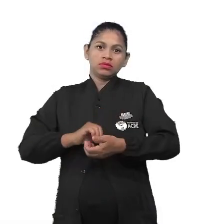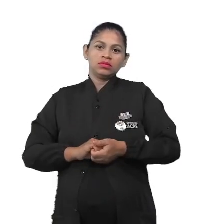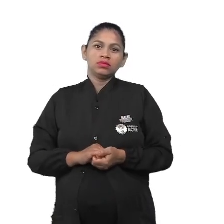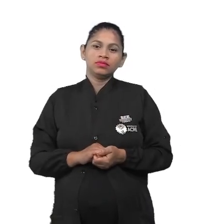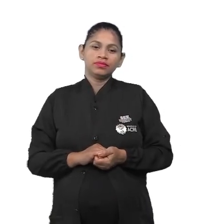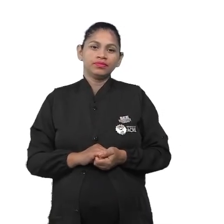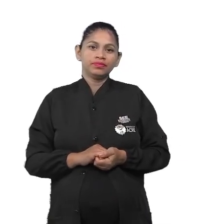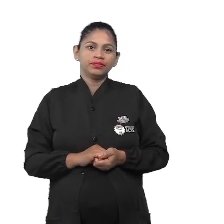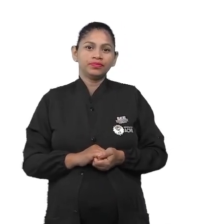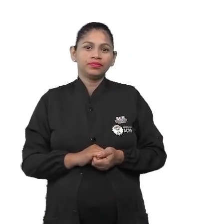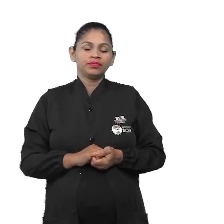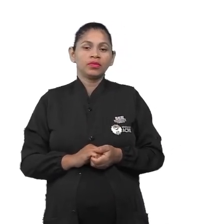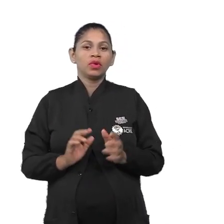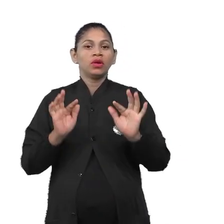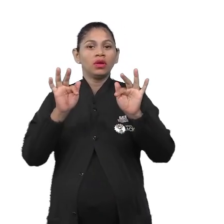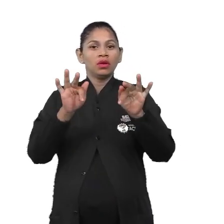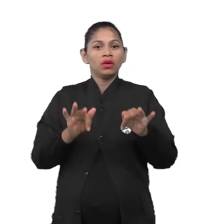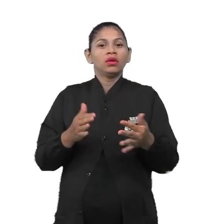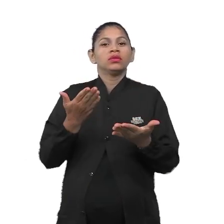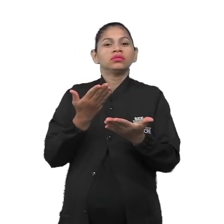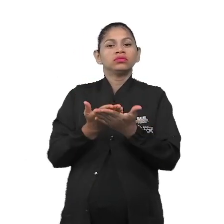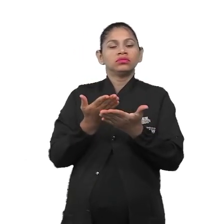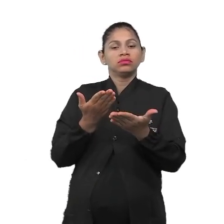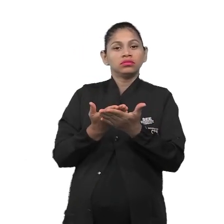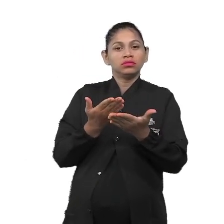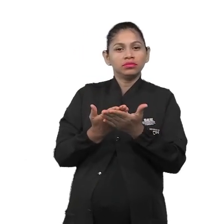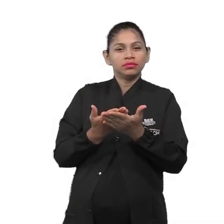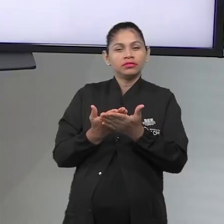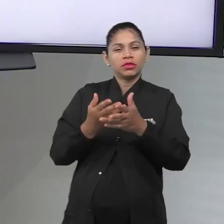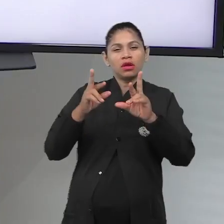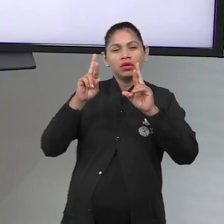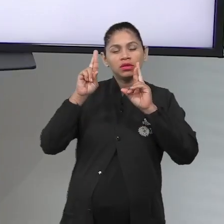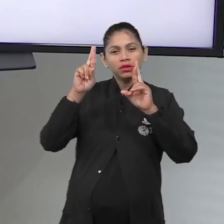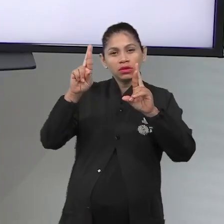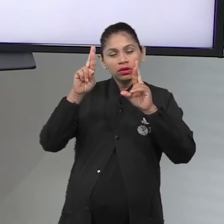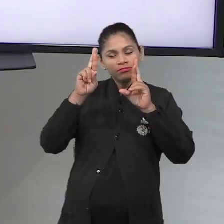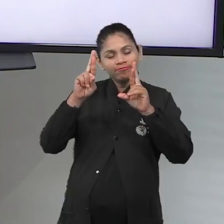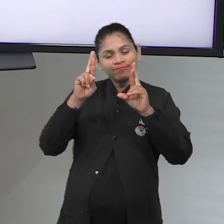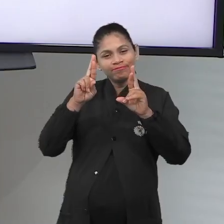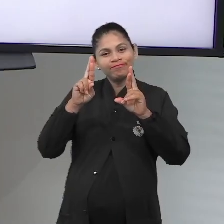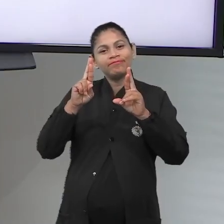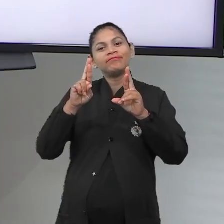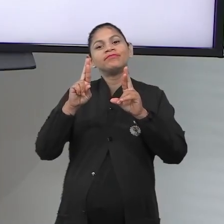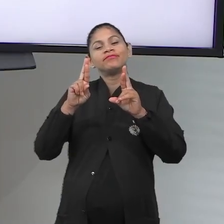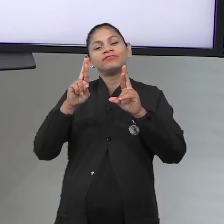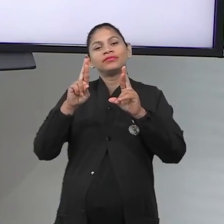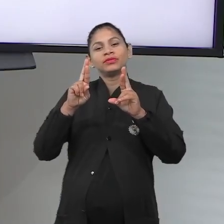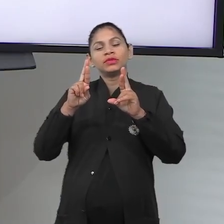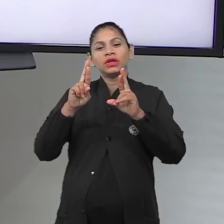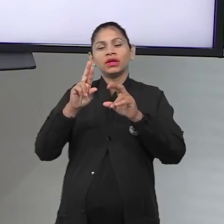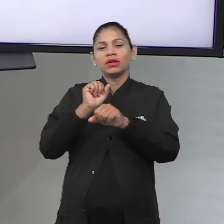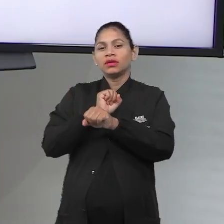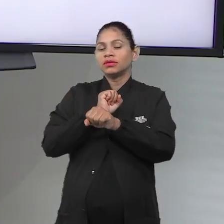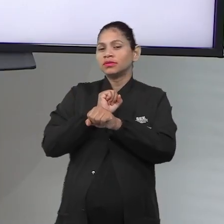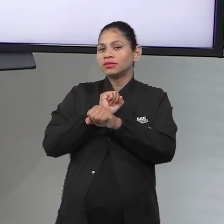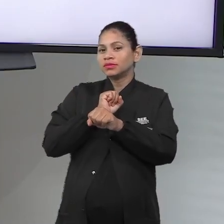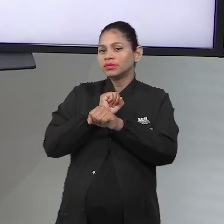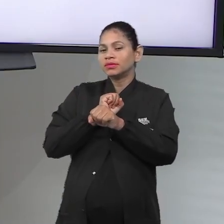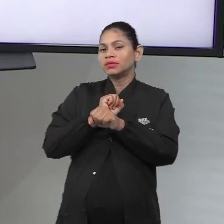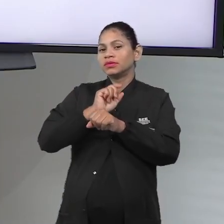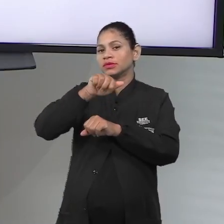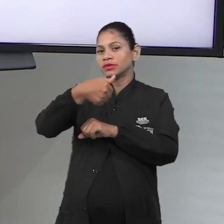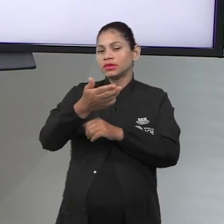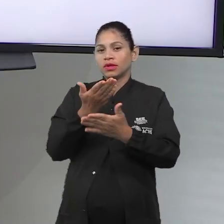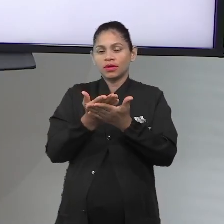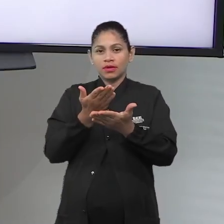Eu concluo a minha aula por aqui, espero contar com vocês Em outras oportunidades, não deixem